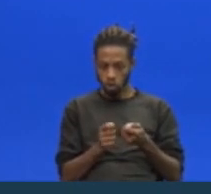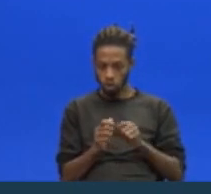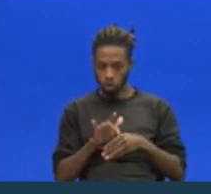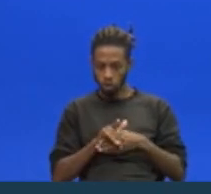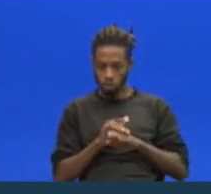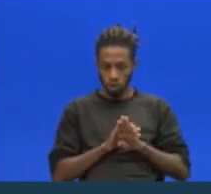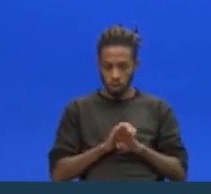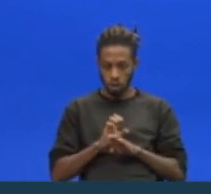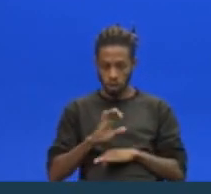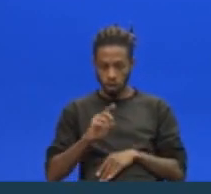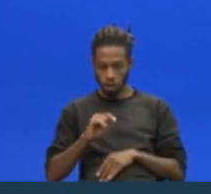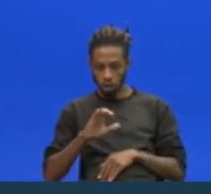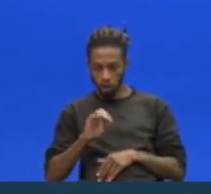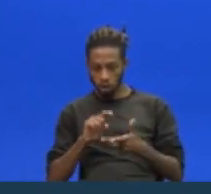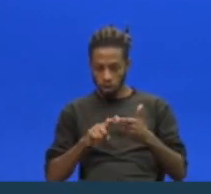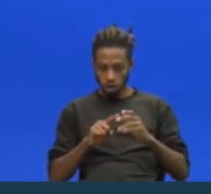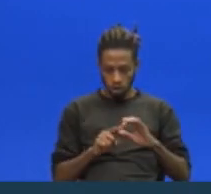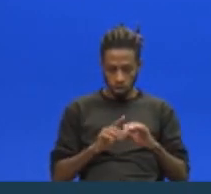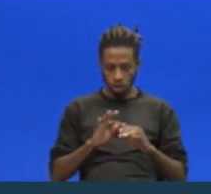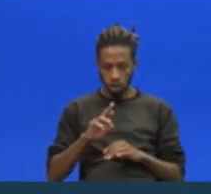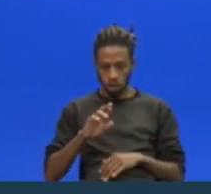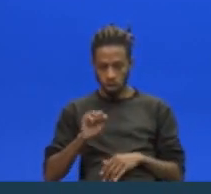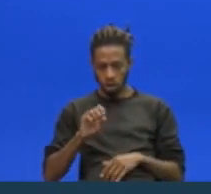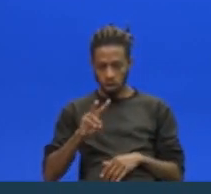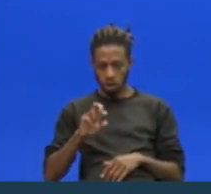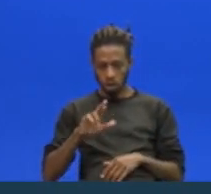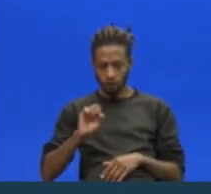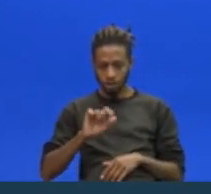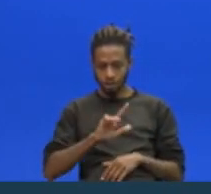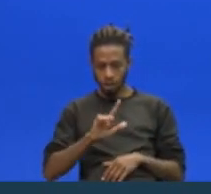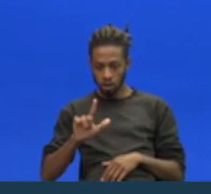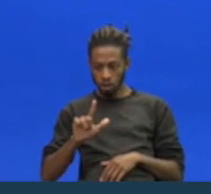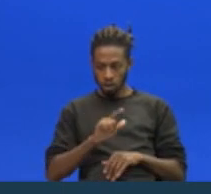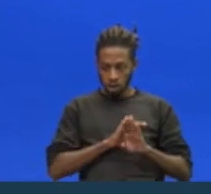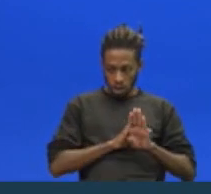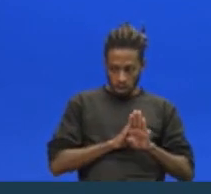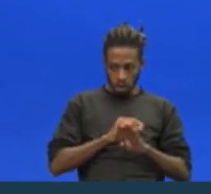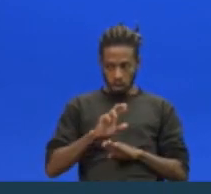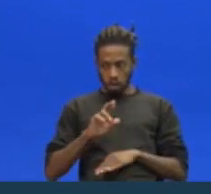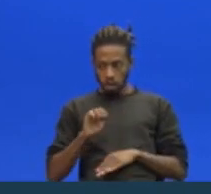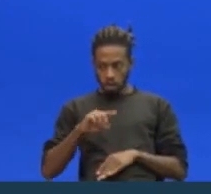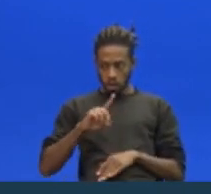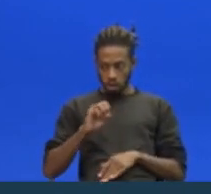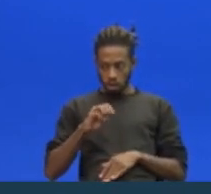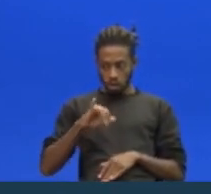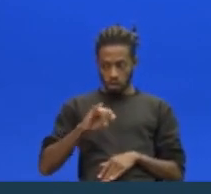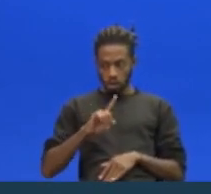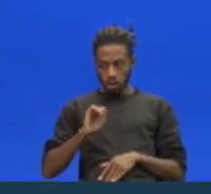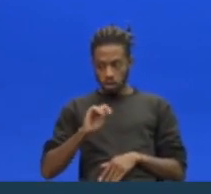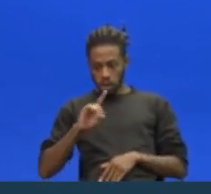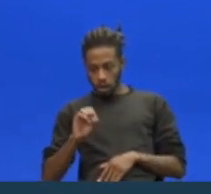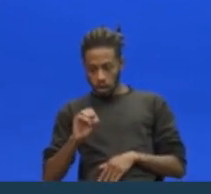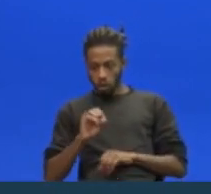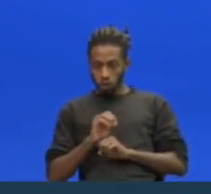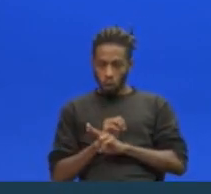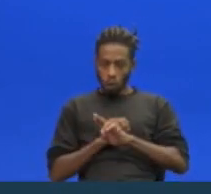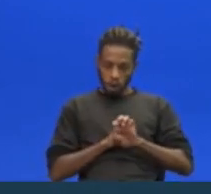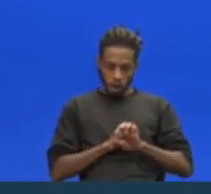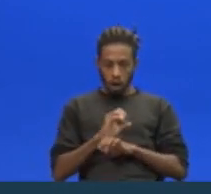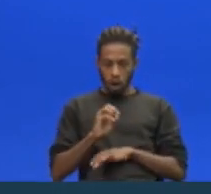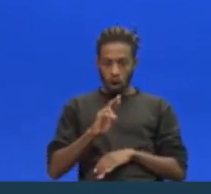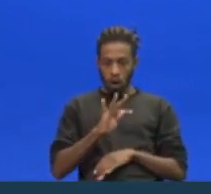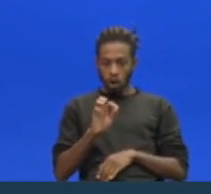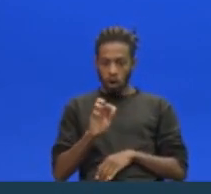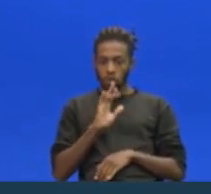C, transversais. D, randomizados ou E, corte? Então a resposta a essa pergunta é a alternativa